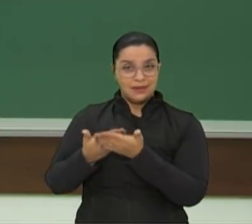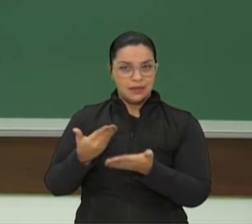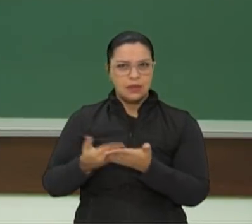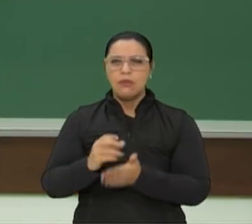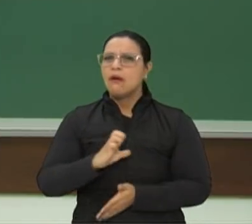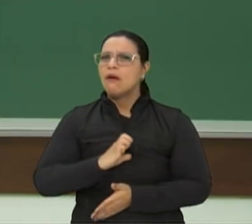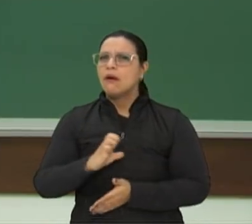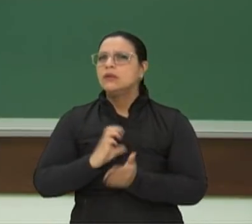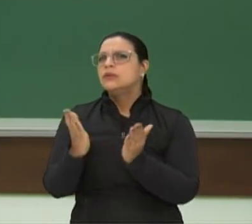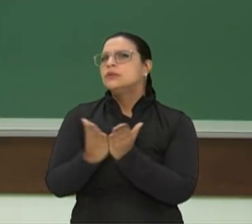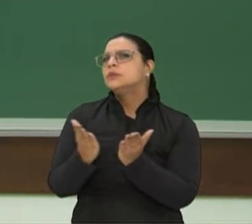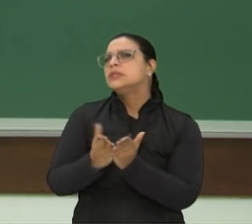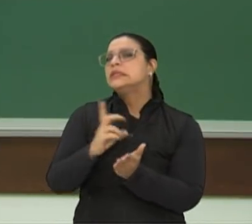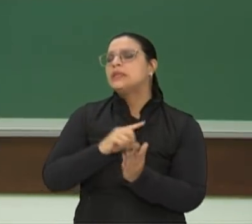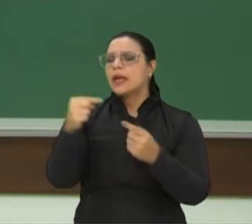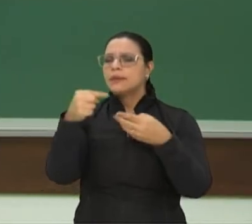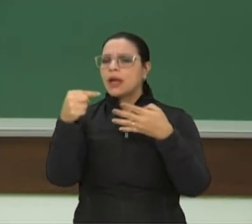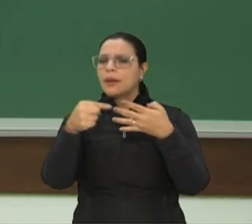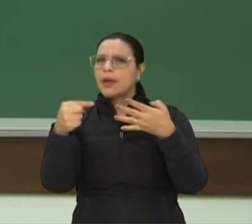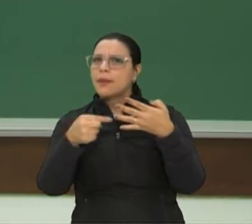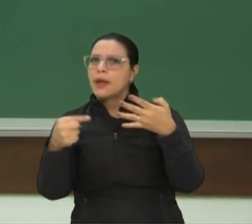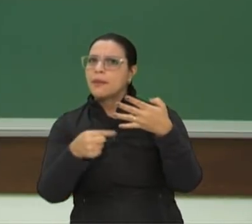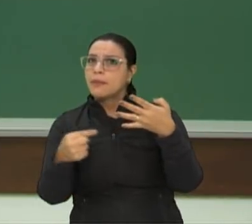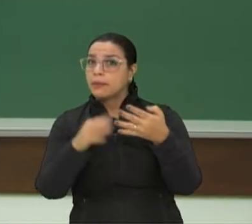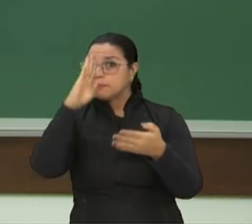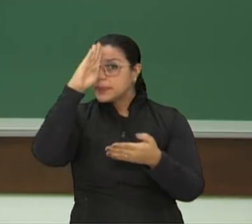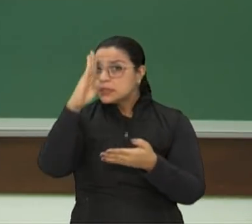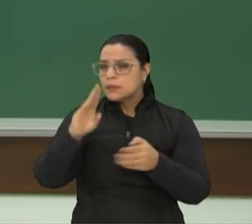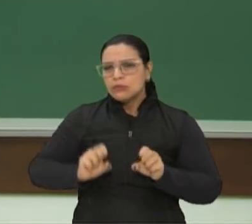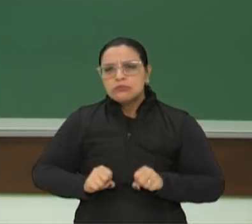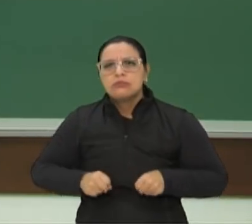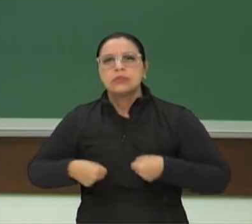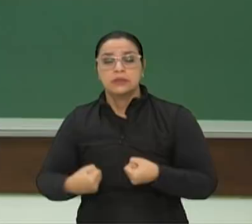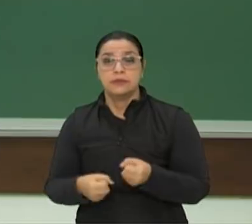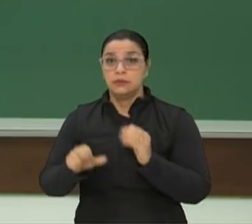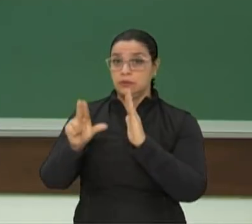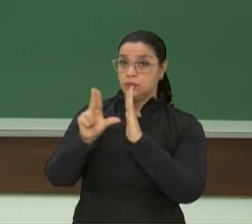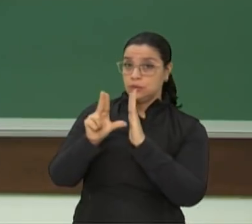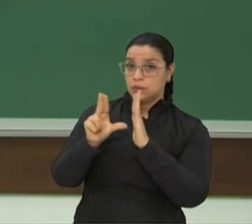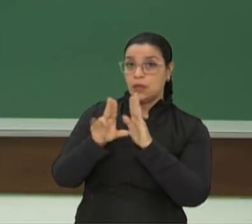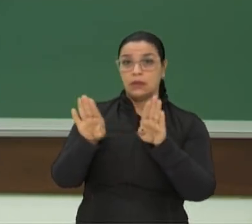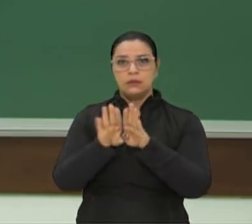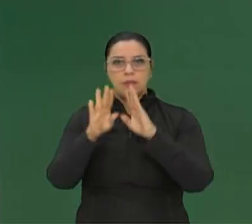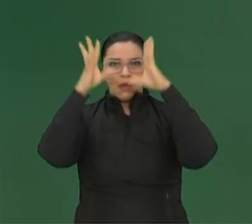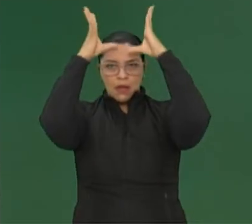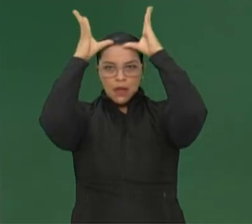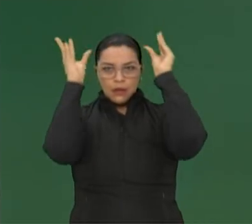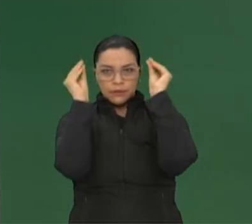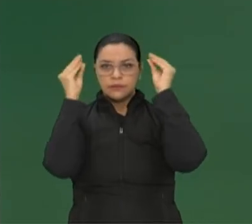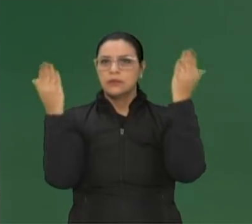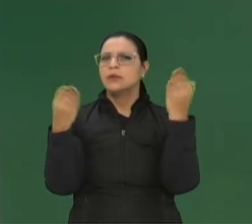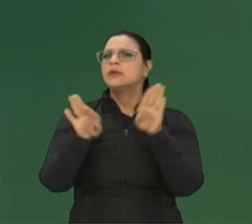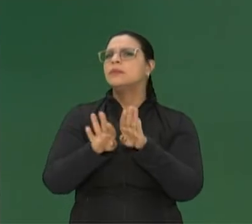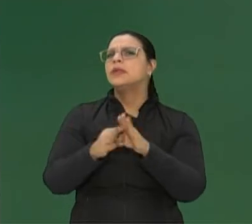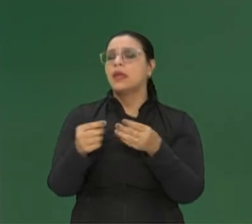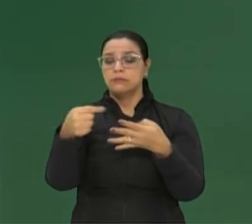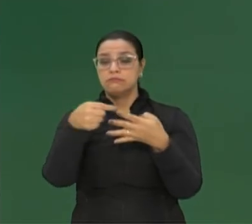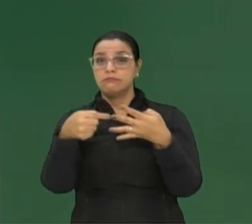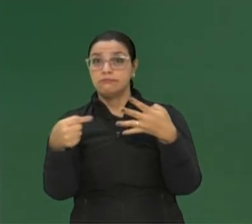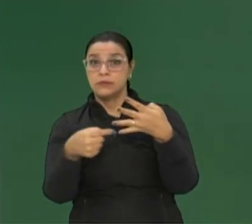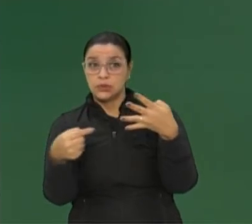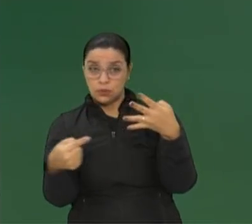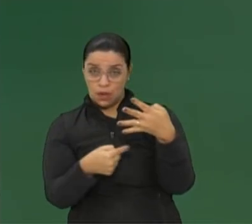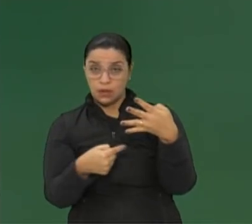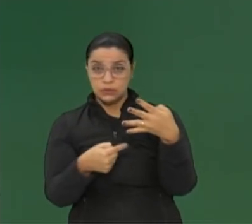ética protestante, nós temos alguns tópicos principais defendidos por Lutero e Calvino, né? Entre eles, a gente poderia colocar 4 aqui, eu